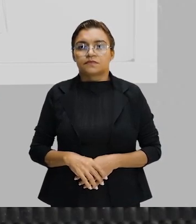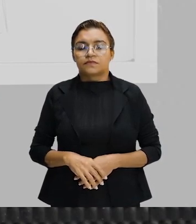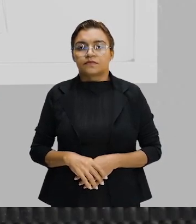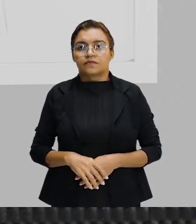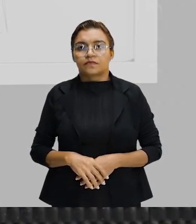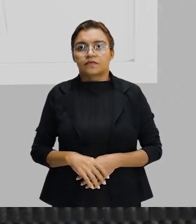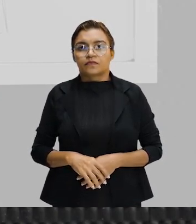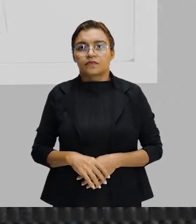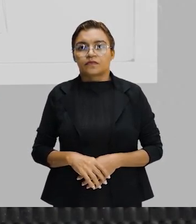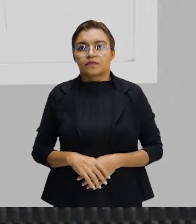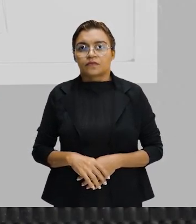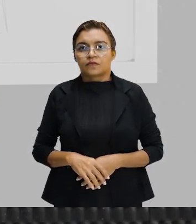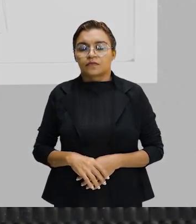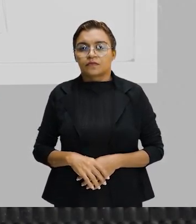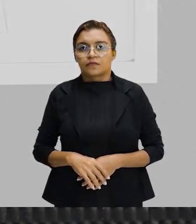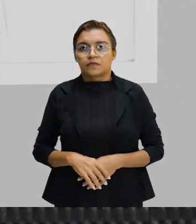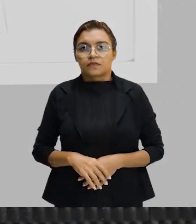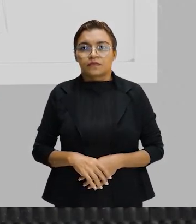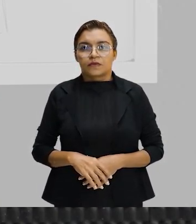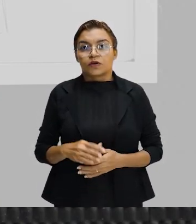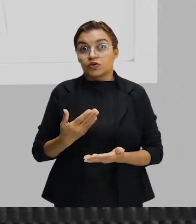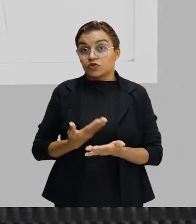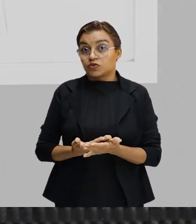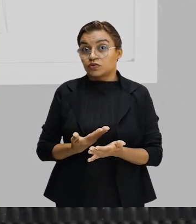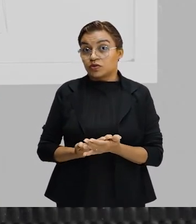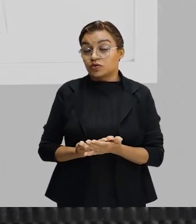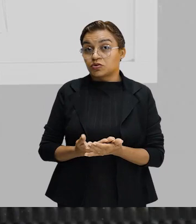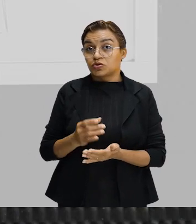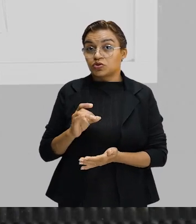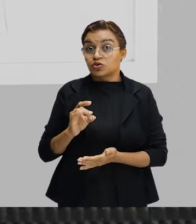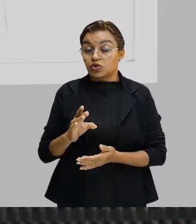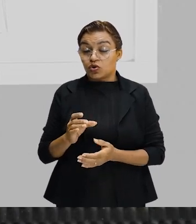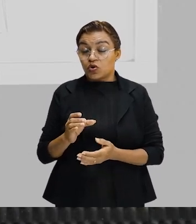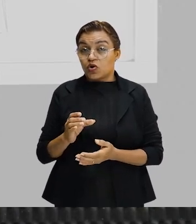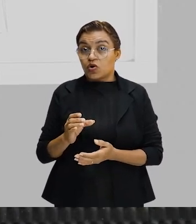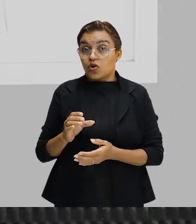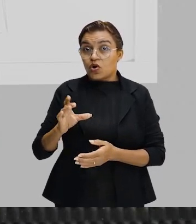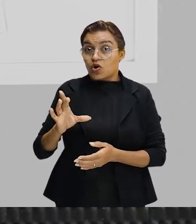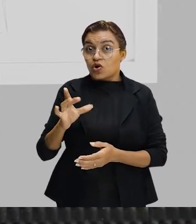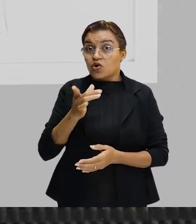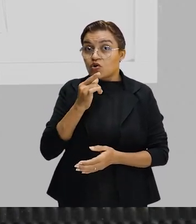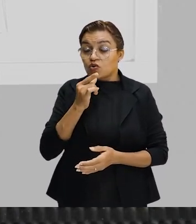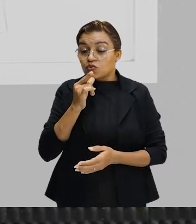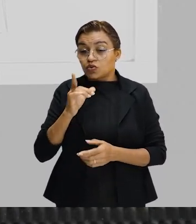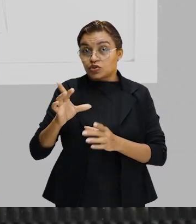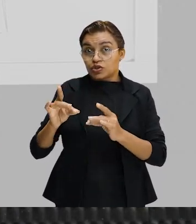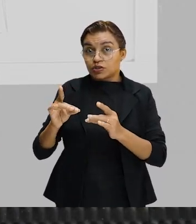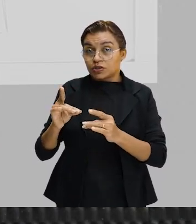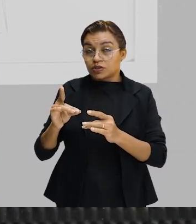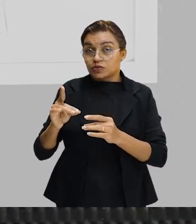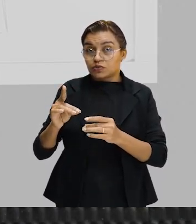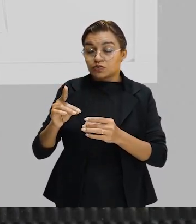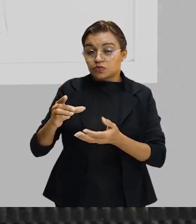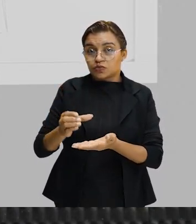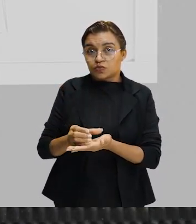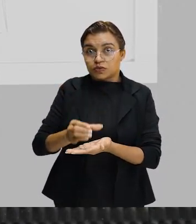a gente só vai conseguir trabalhar com os líquidos dentro do recipiente. Tá ok? Dentro do